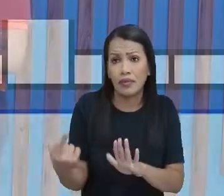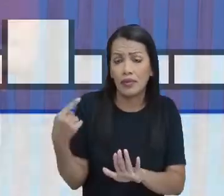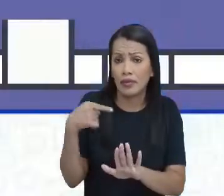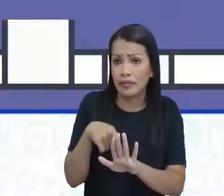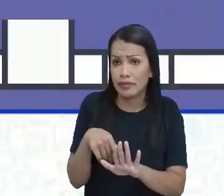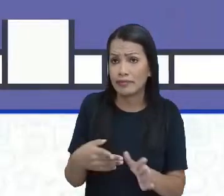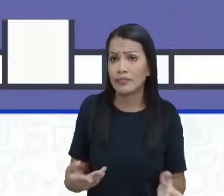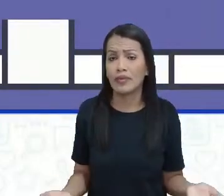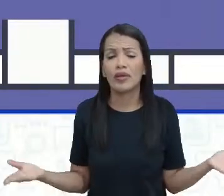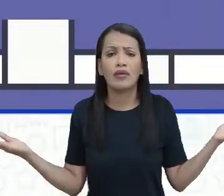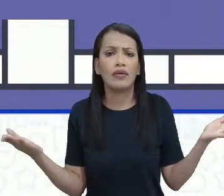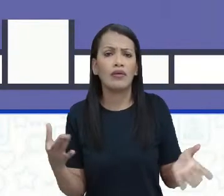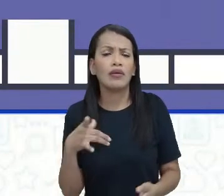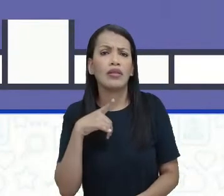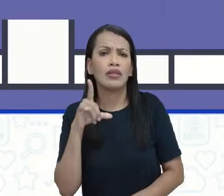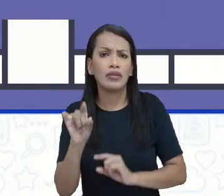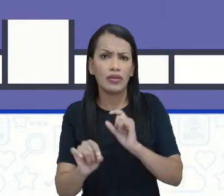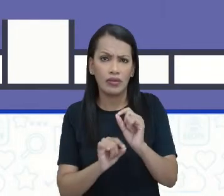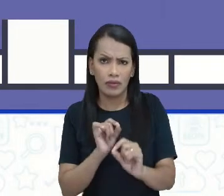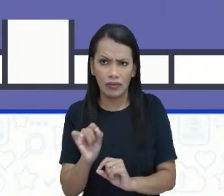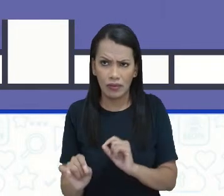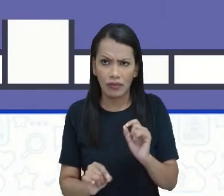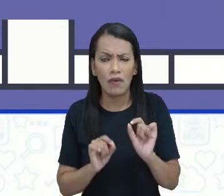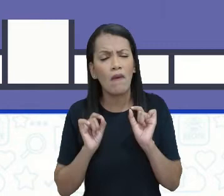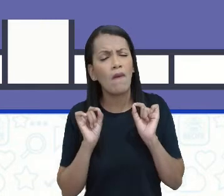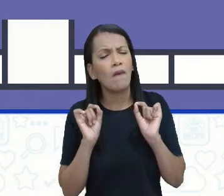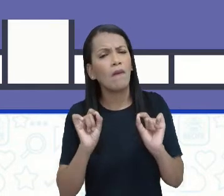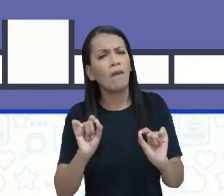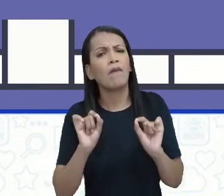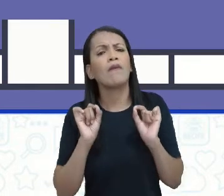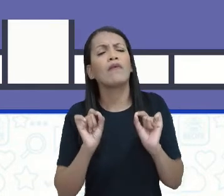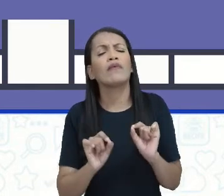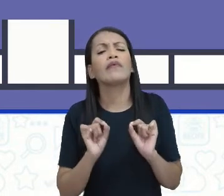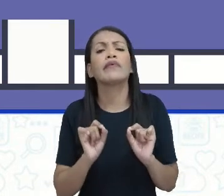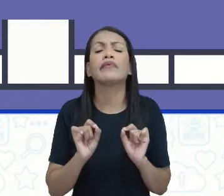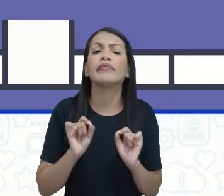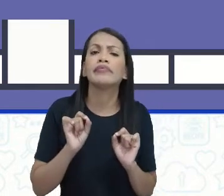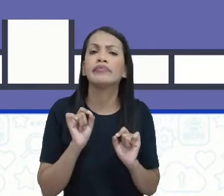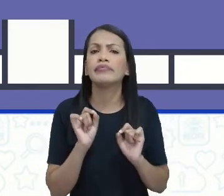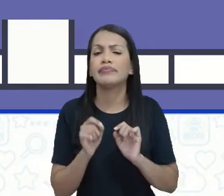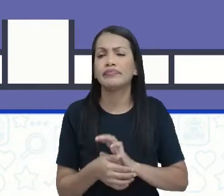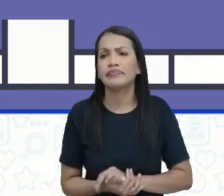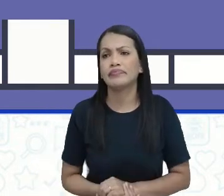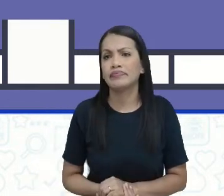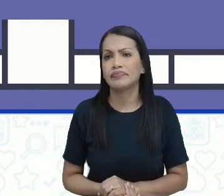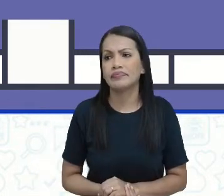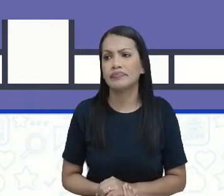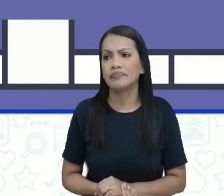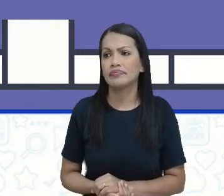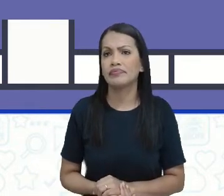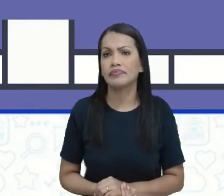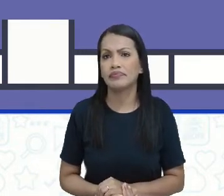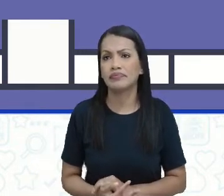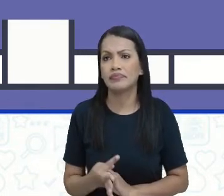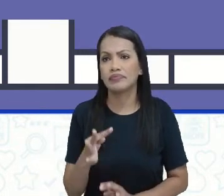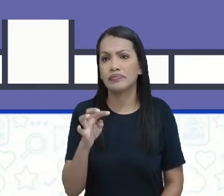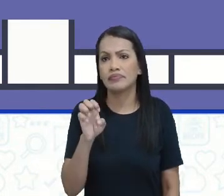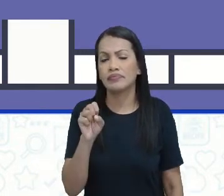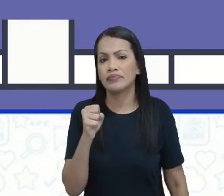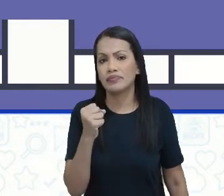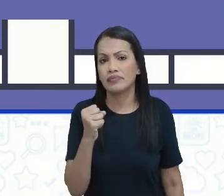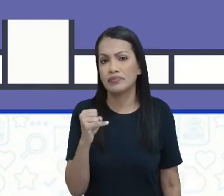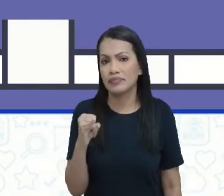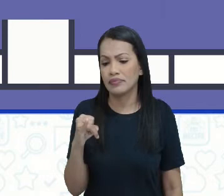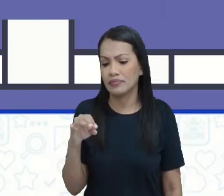E agora a gente tem uma definição aí do que seria a tessitura textual. O